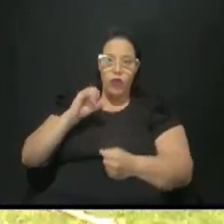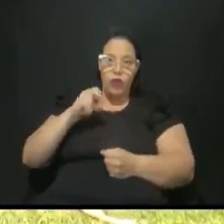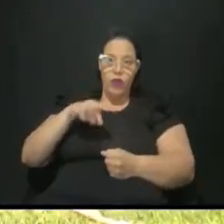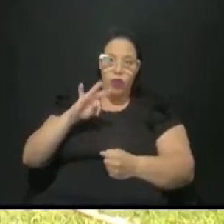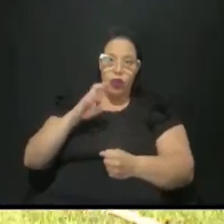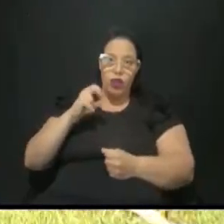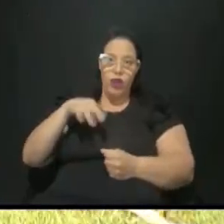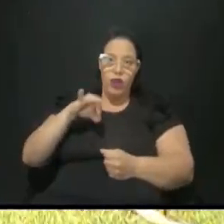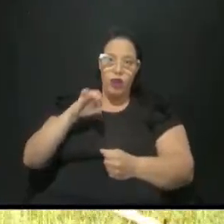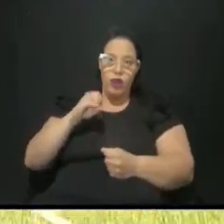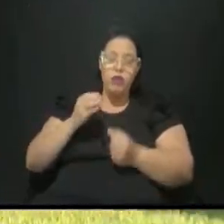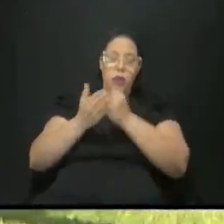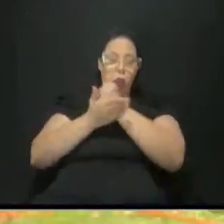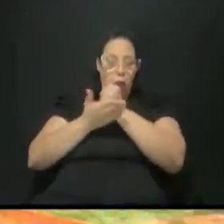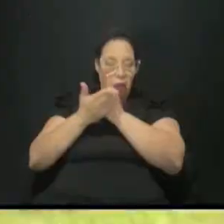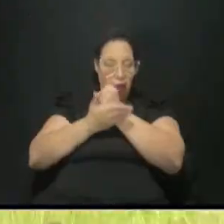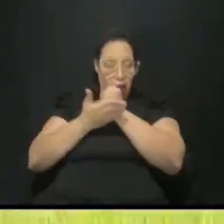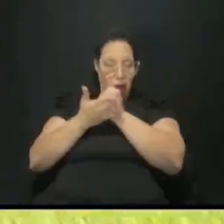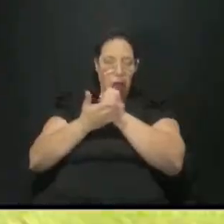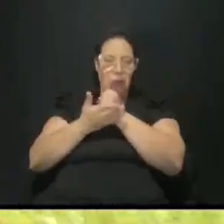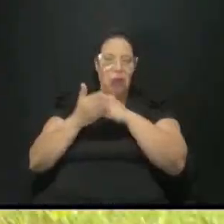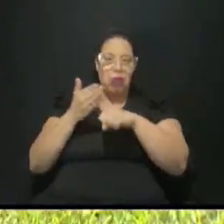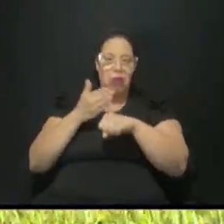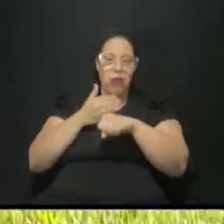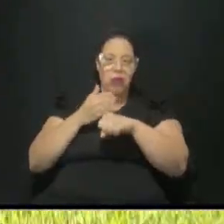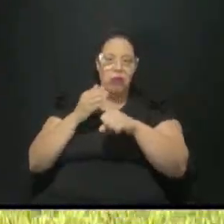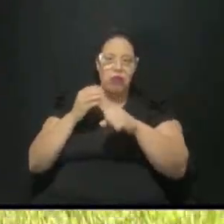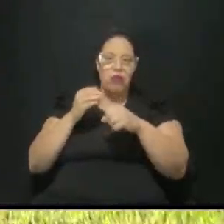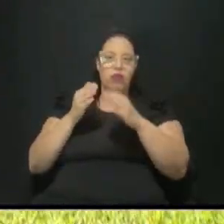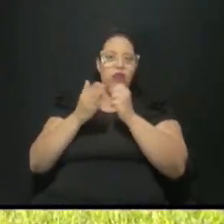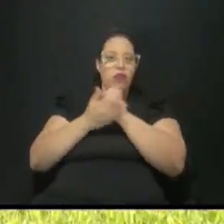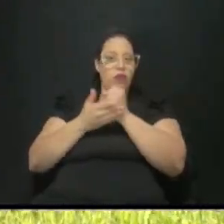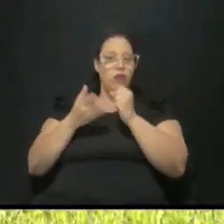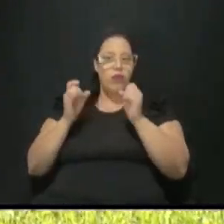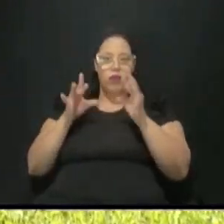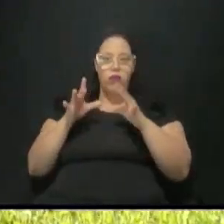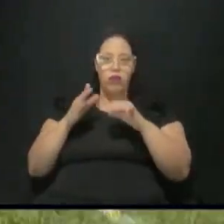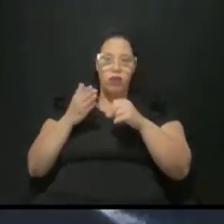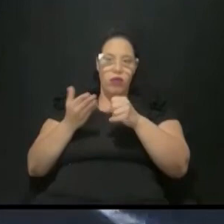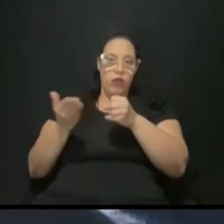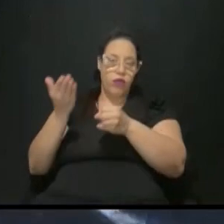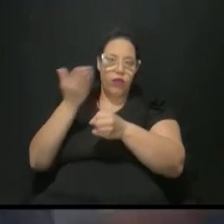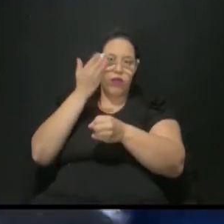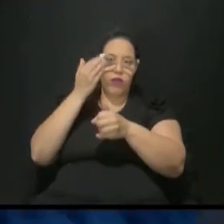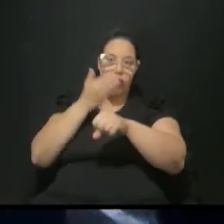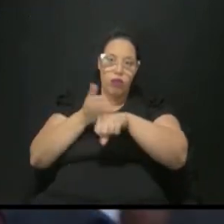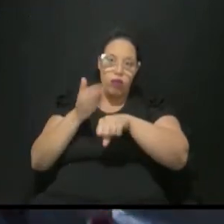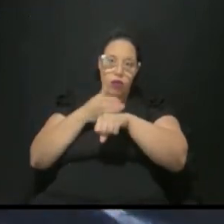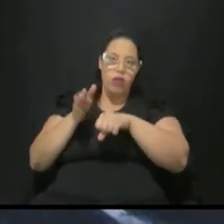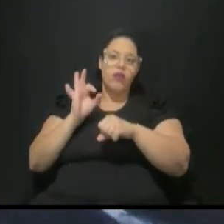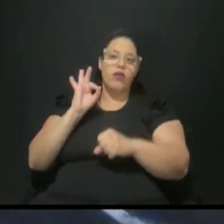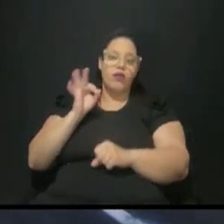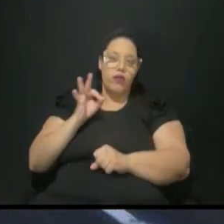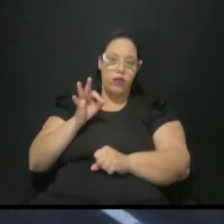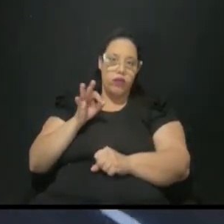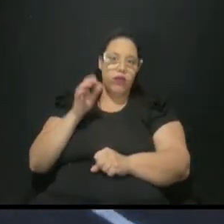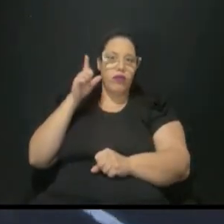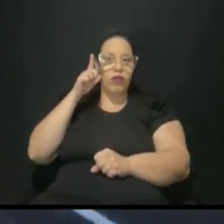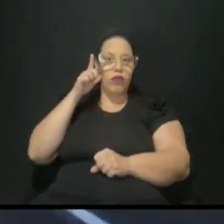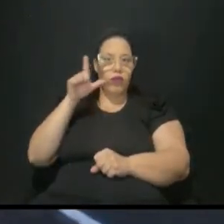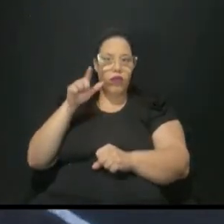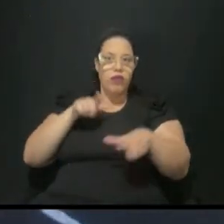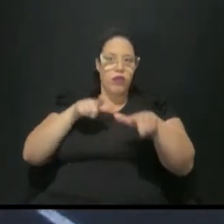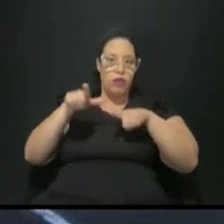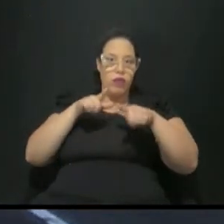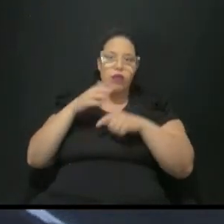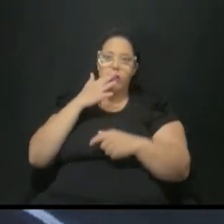mesmo, desde dos princípios básicos até os princípios do treinamento mesmo, para a gente conseguir trabalhar essa criança. Lógico